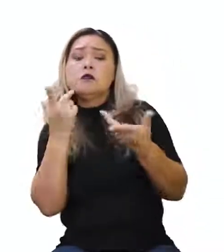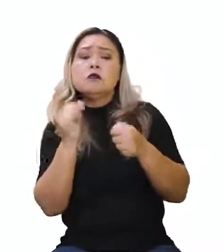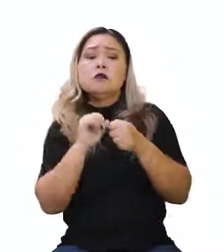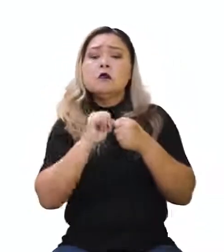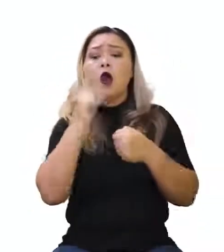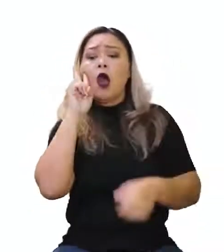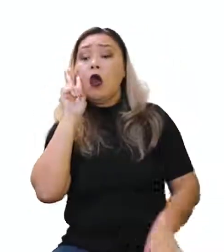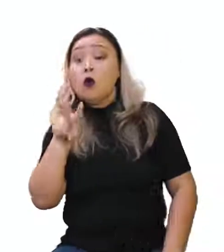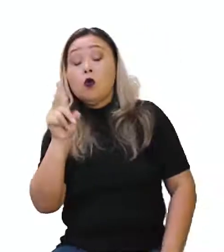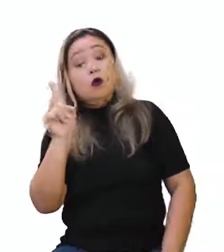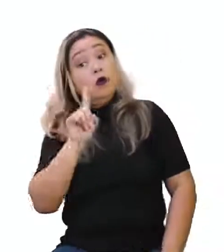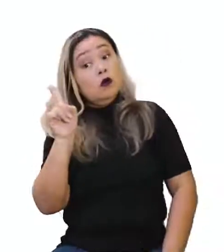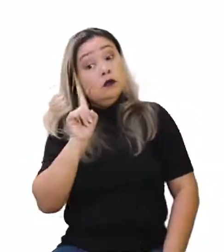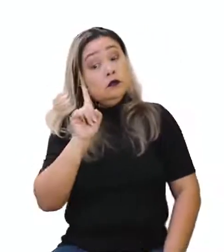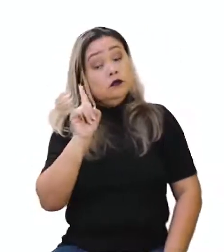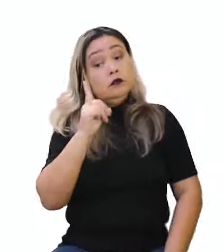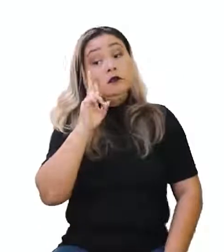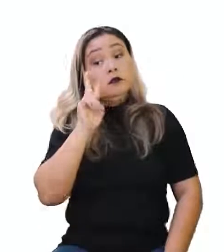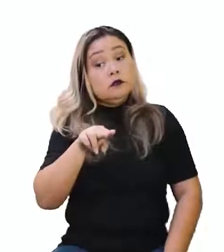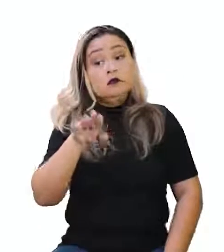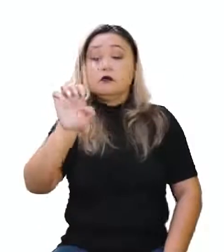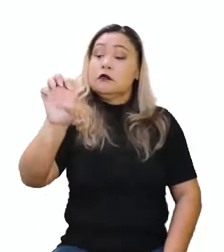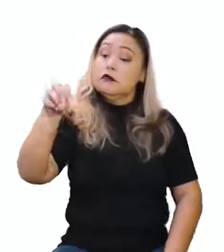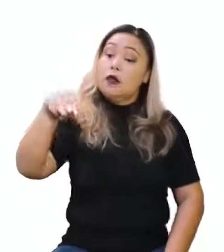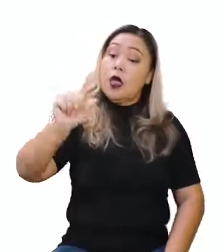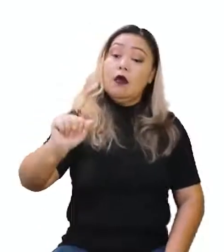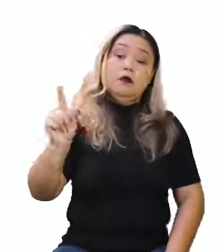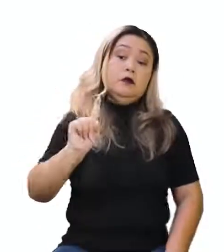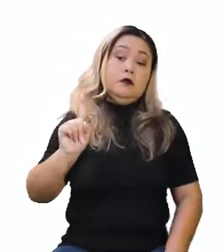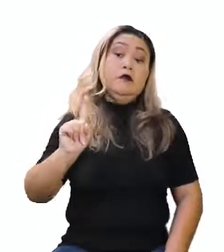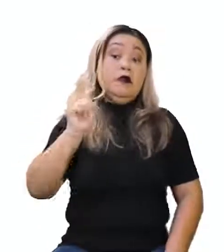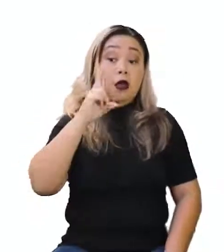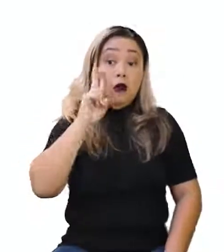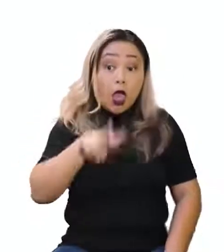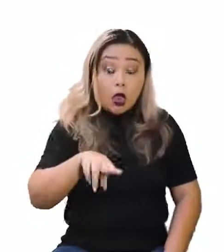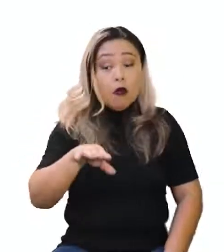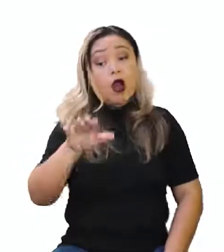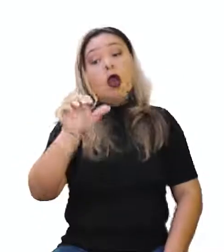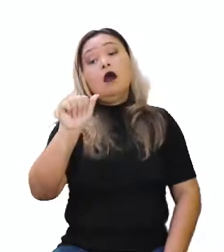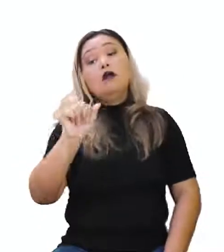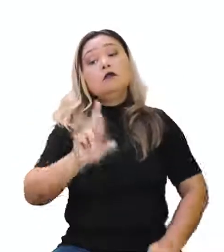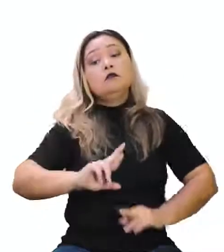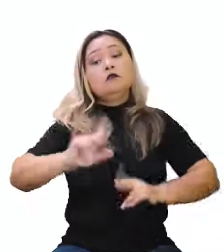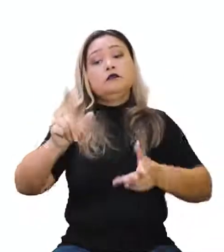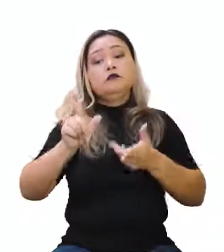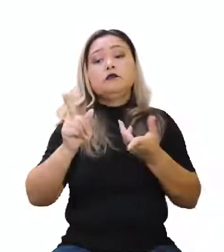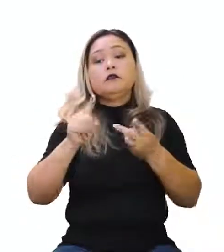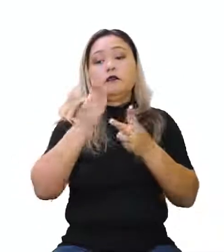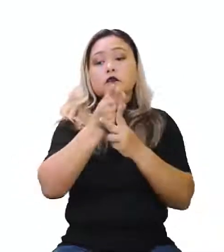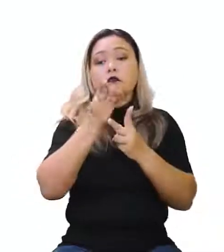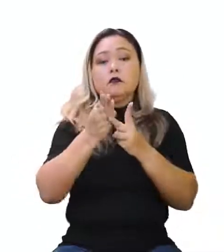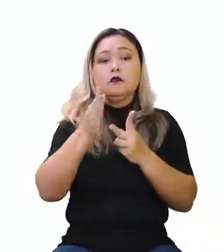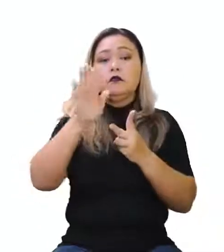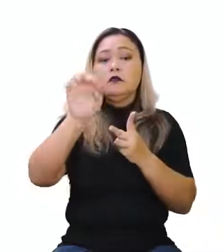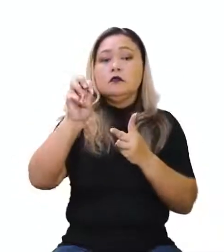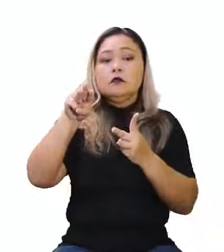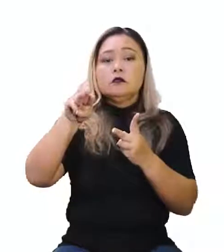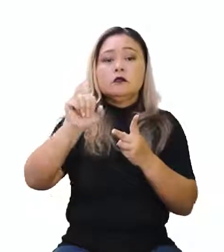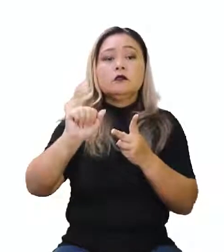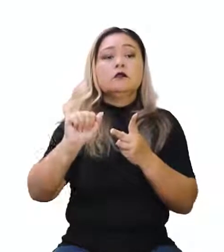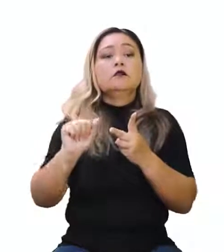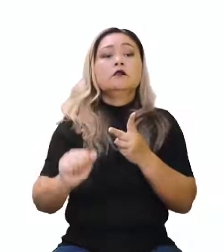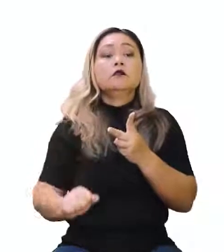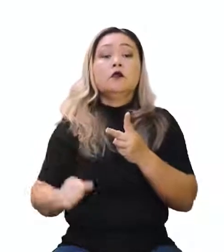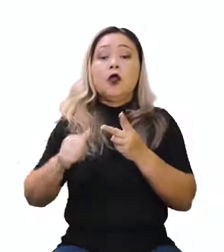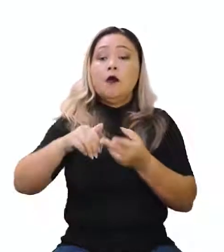eu vi avestruz. Na verdade, muitas vezes você está vendo ema, não avestruz. Existem duas espécies de ema. A